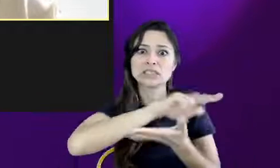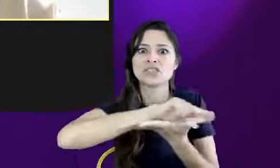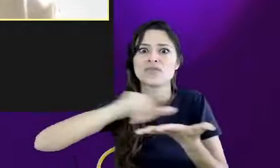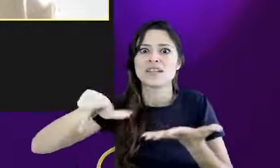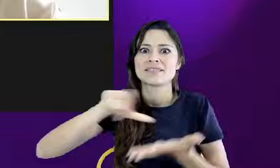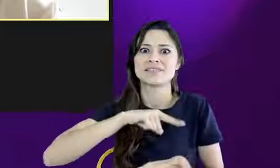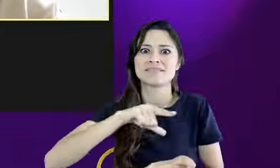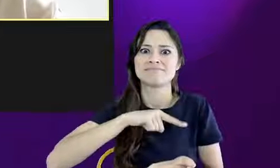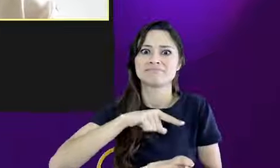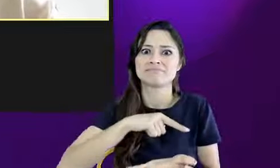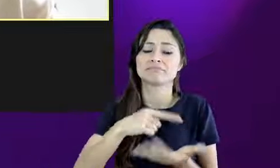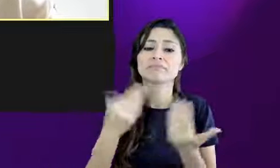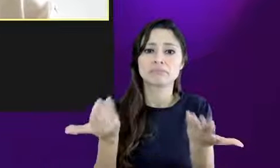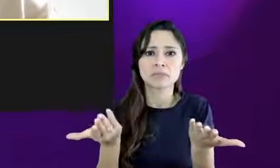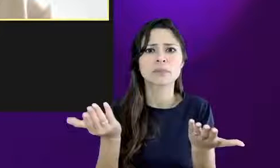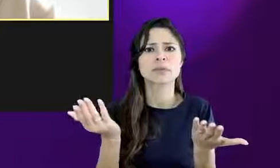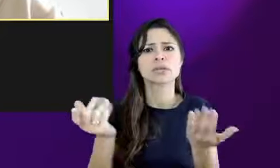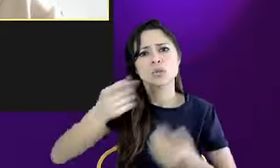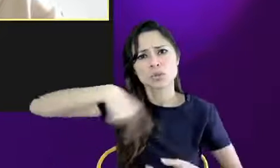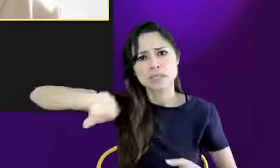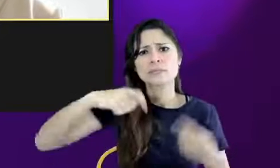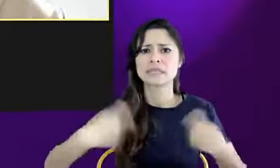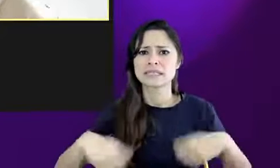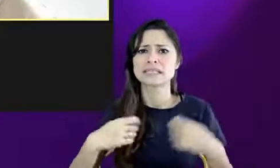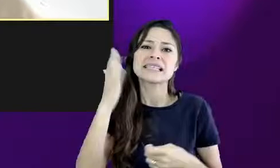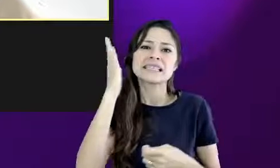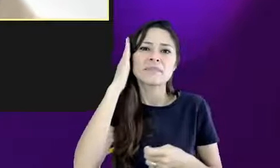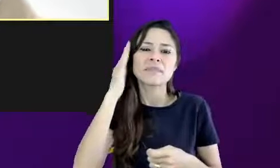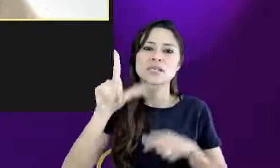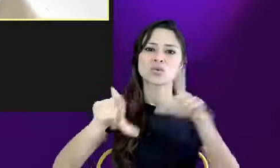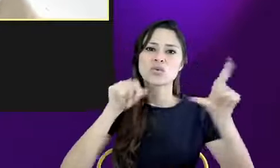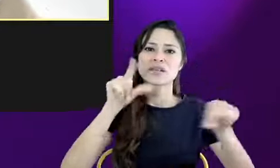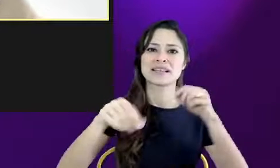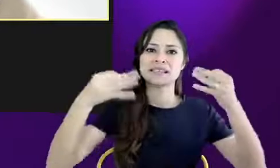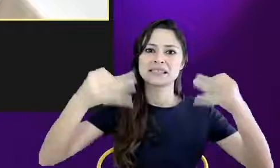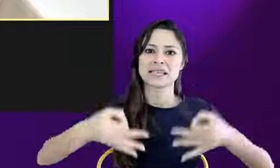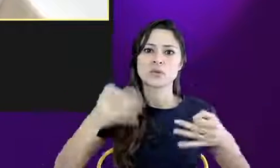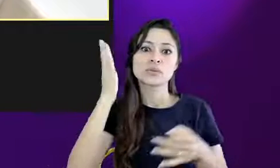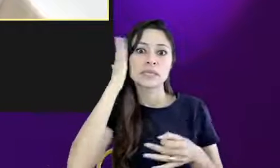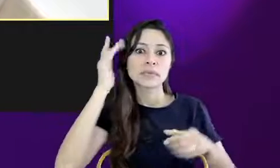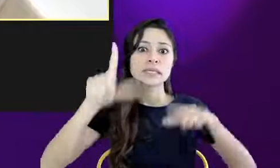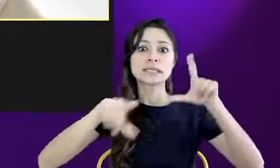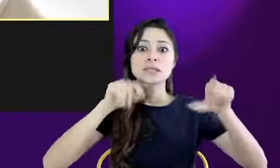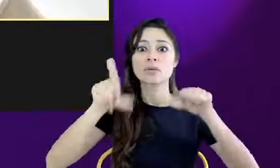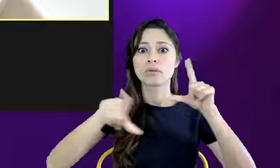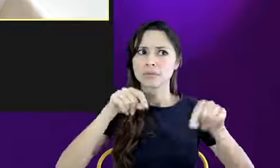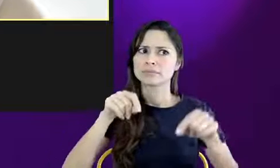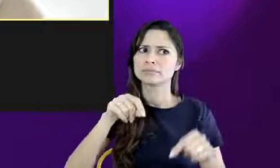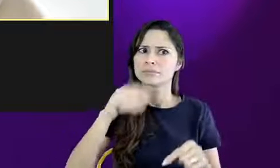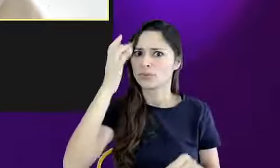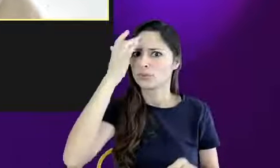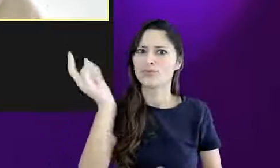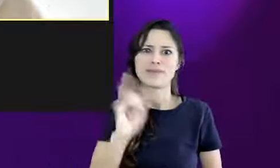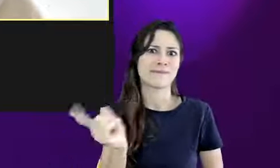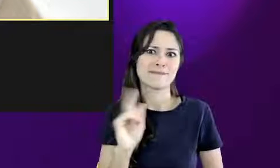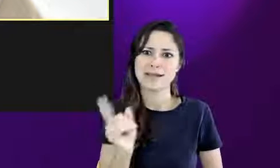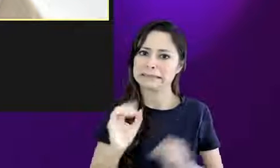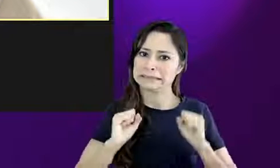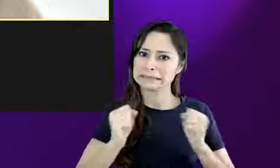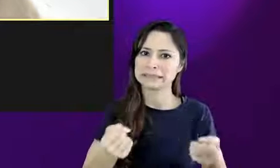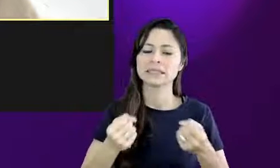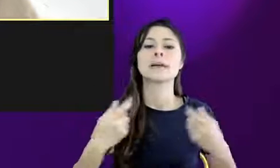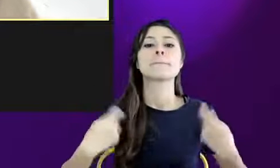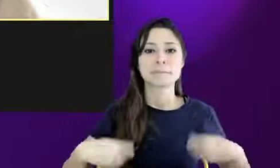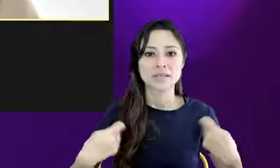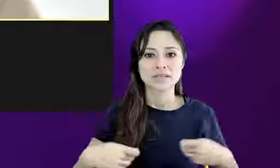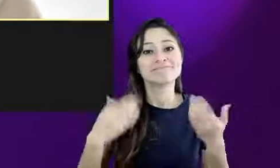assim a gente tem que saber escolher. O saber escolher realmente é uma tarefa muito difícil, e por isso que para isso a